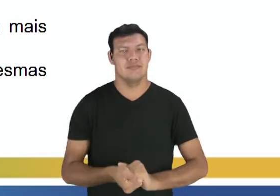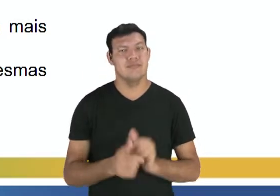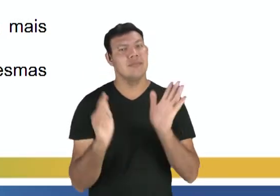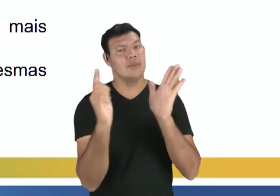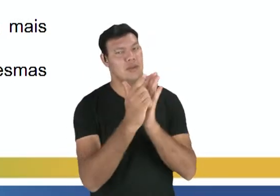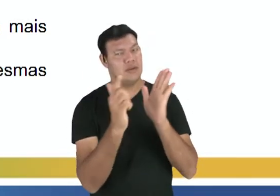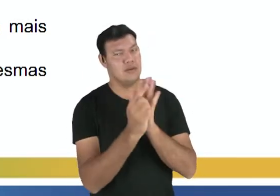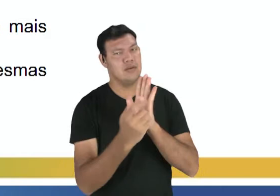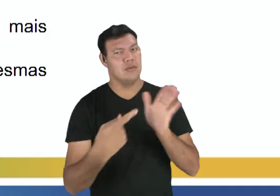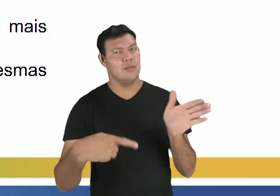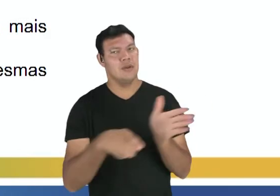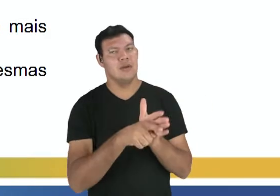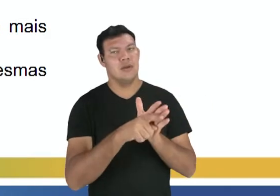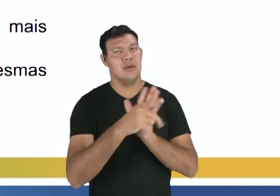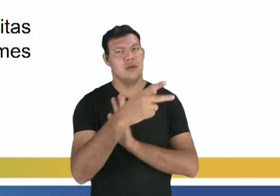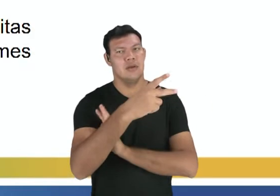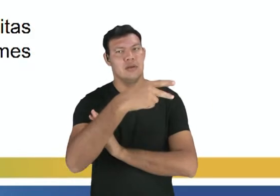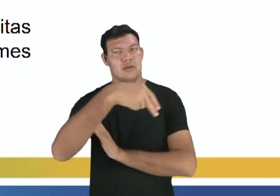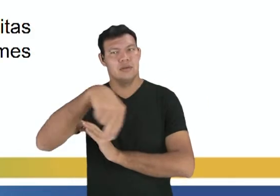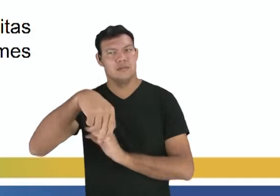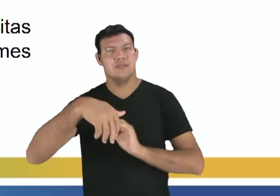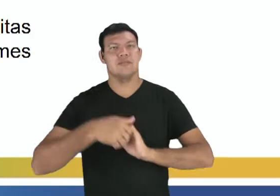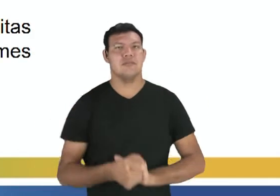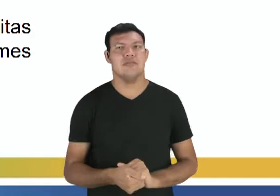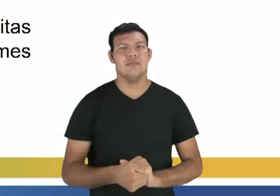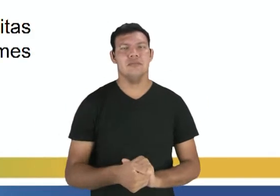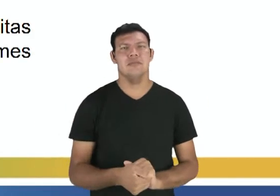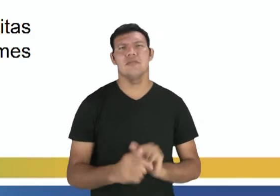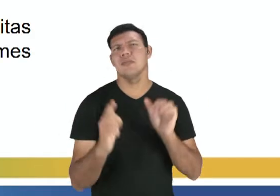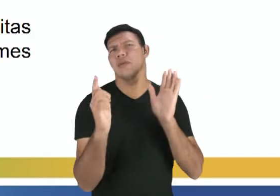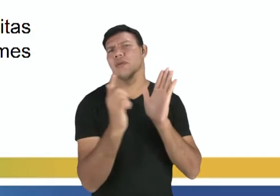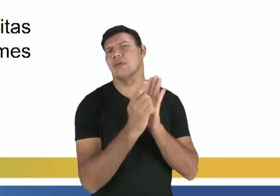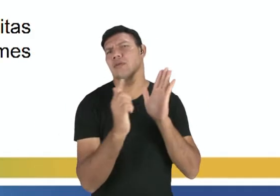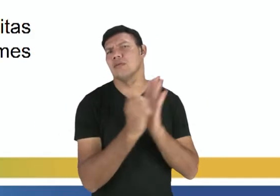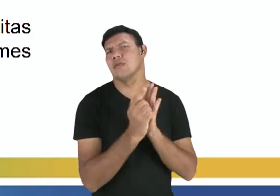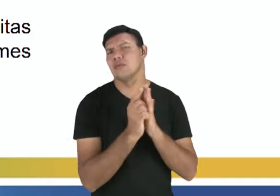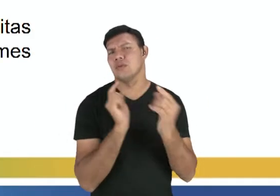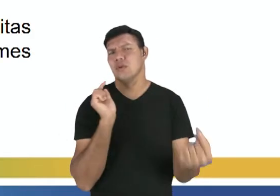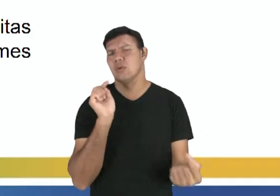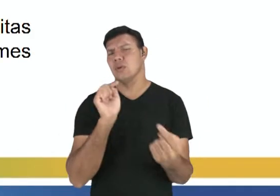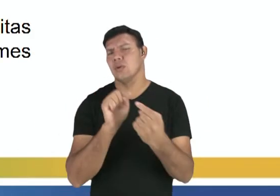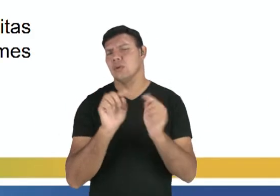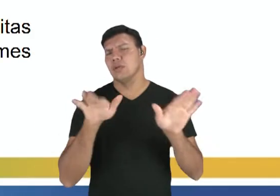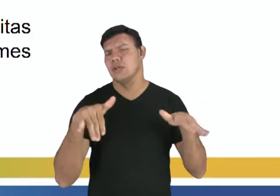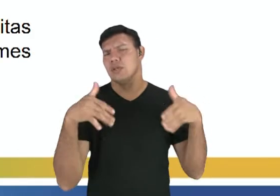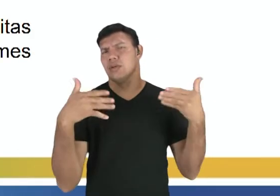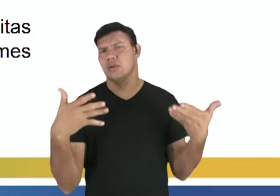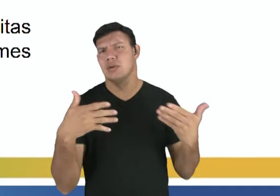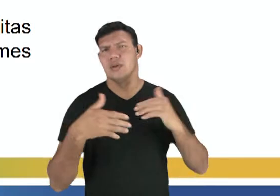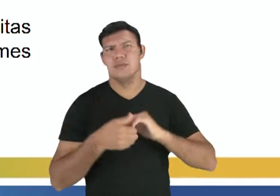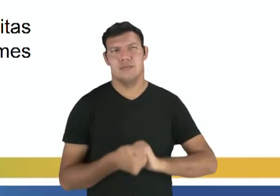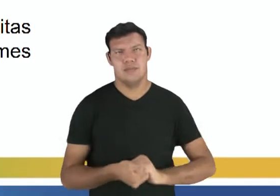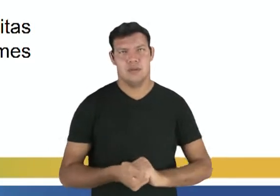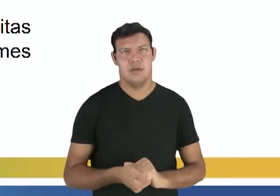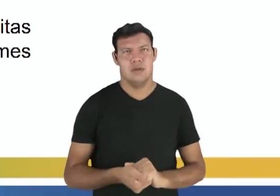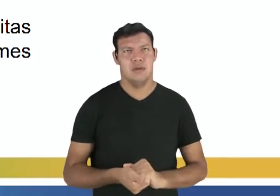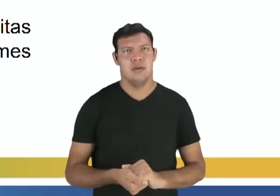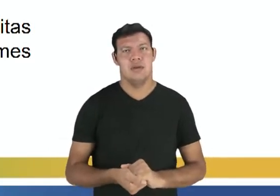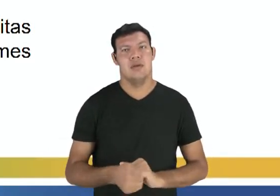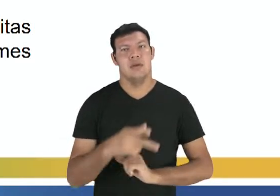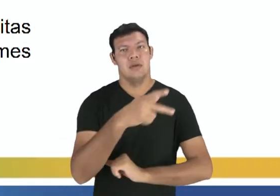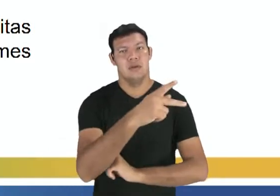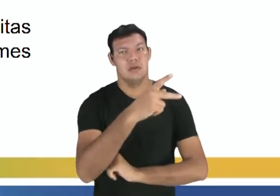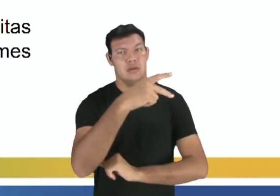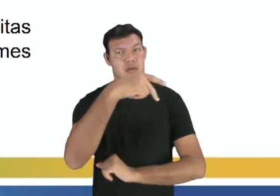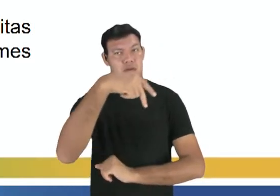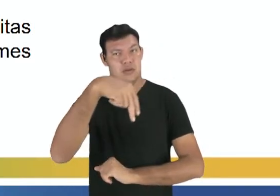dos pronomes. Para que serve o pronome? O que é o pronome? Acompanhem, gente. Os